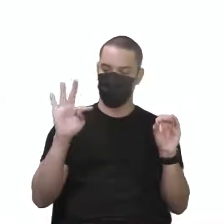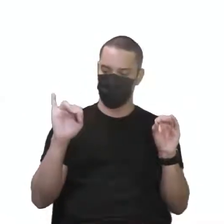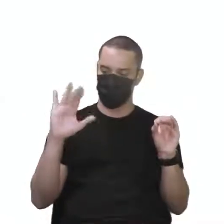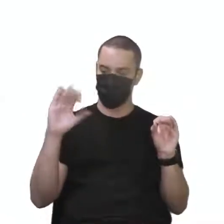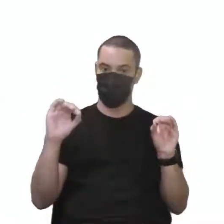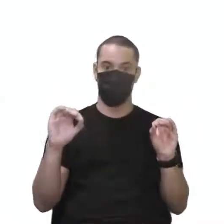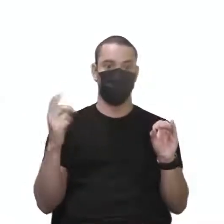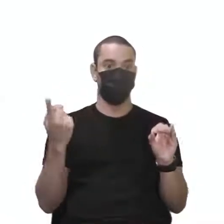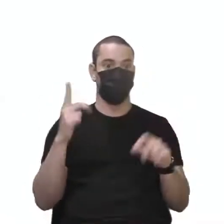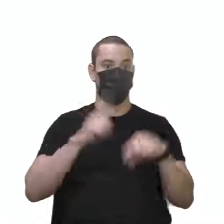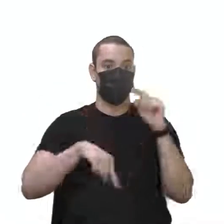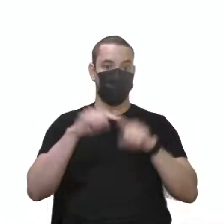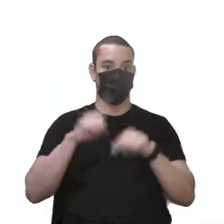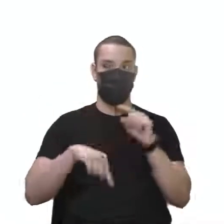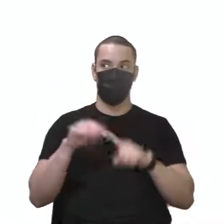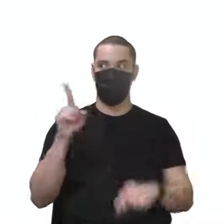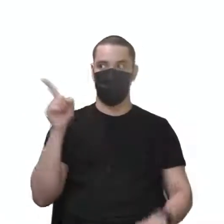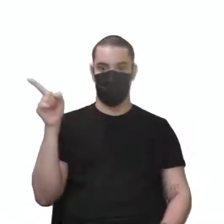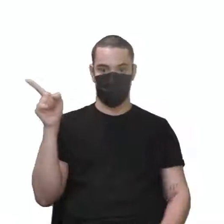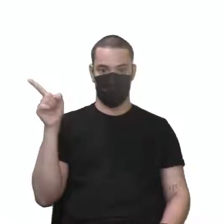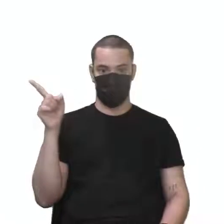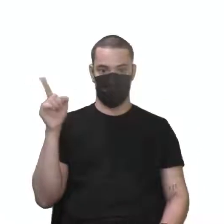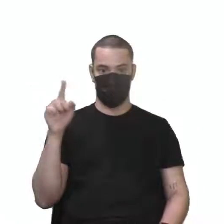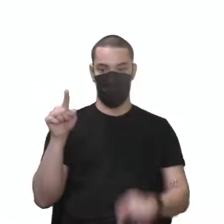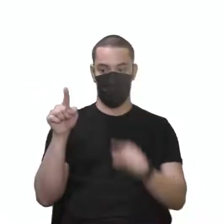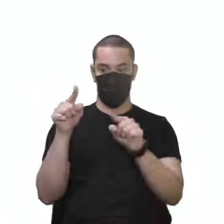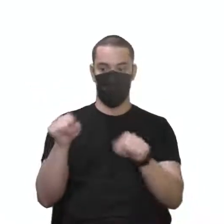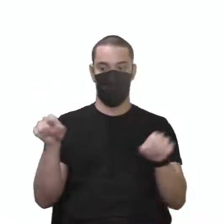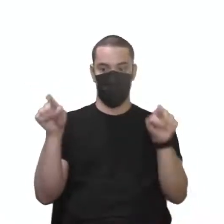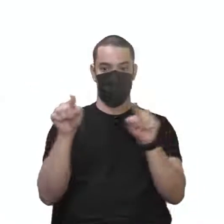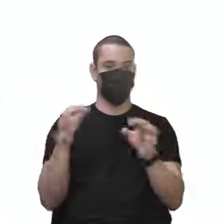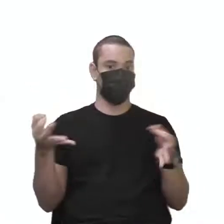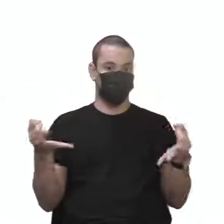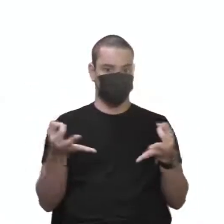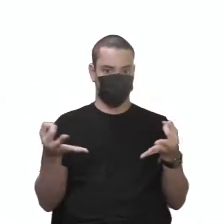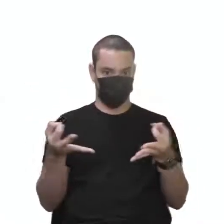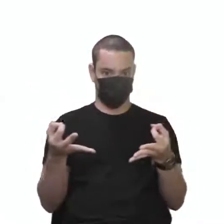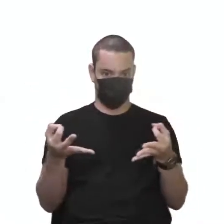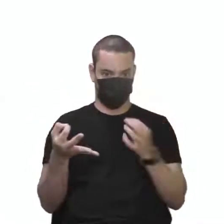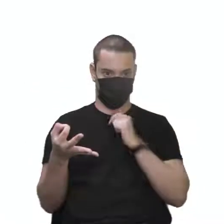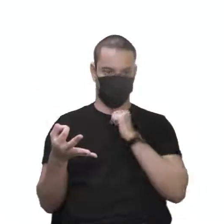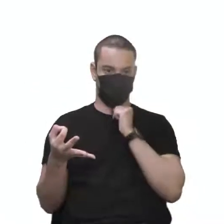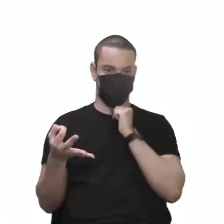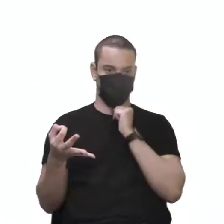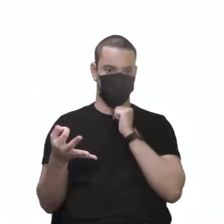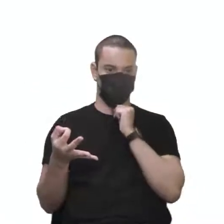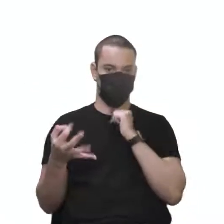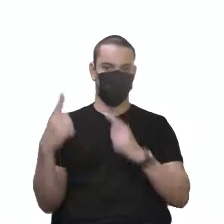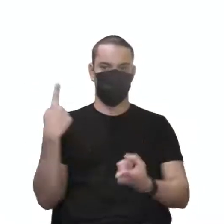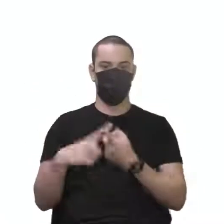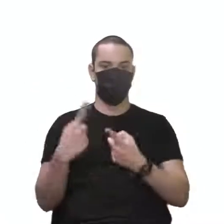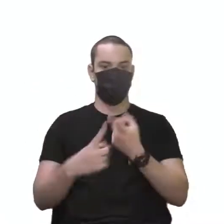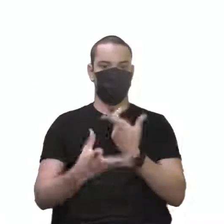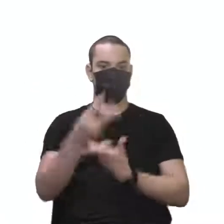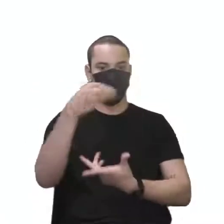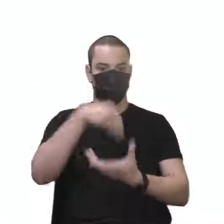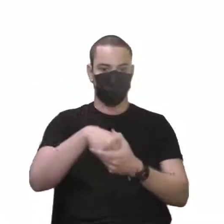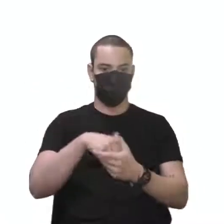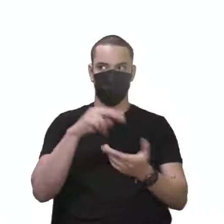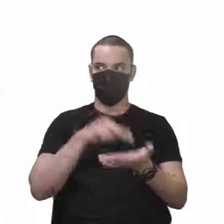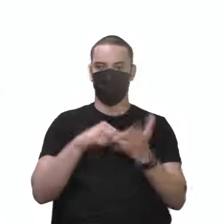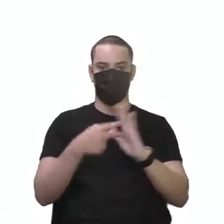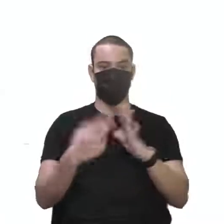lítico, olha o material genético aqui, tá intacto. E aqui também. No ciclo lisogênico, ele